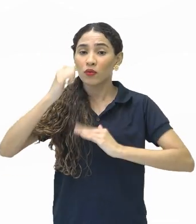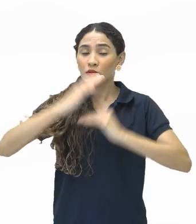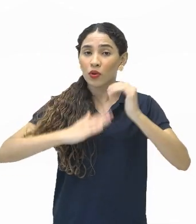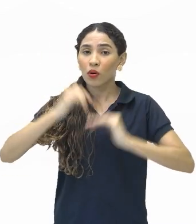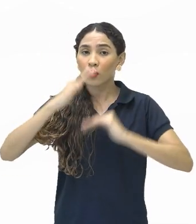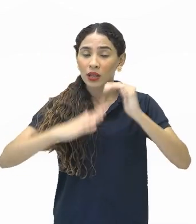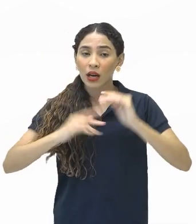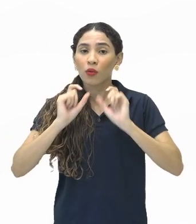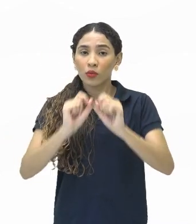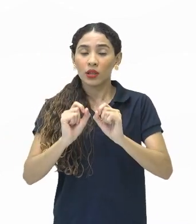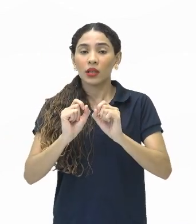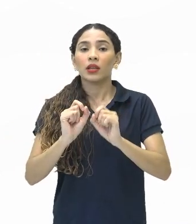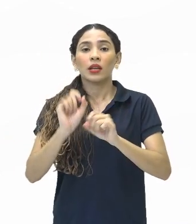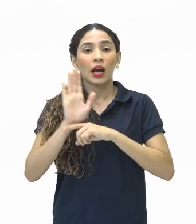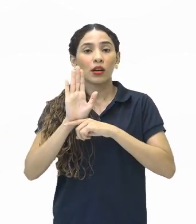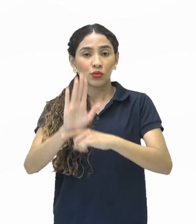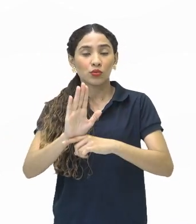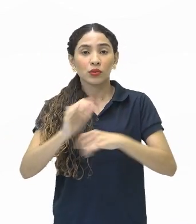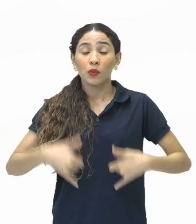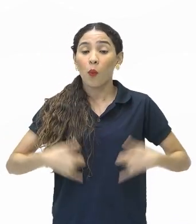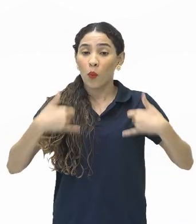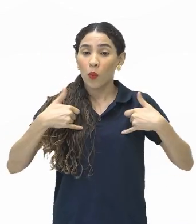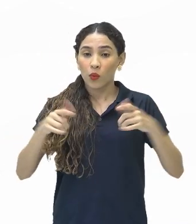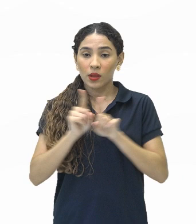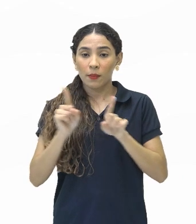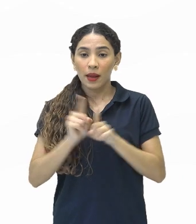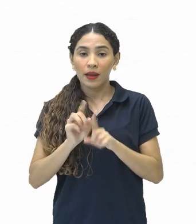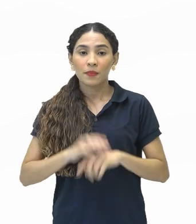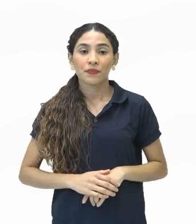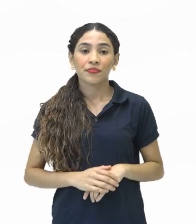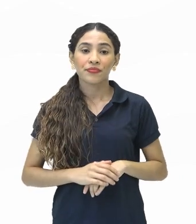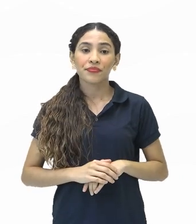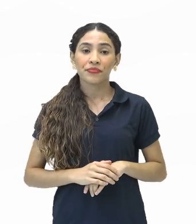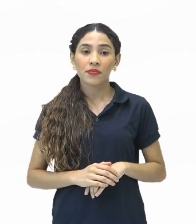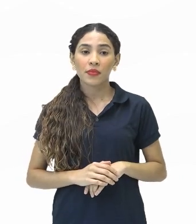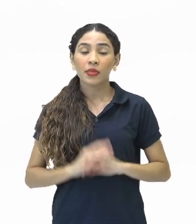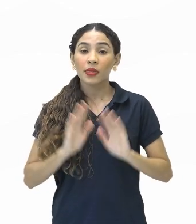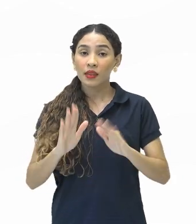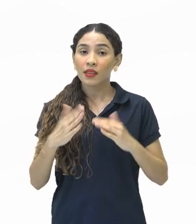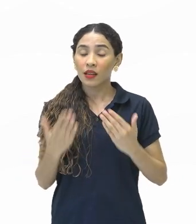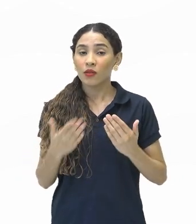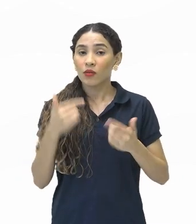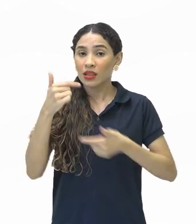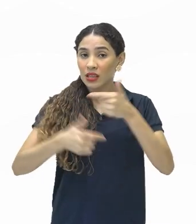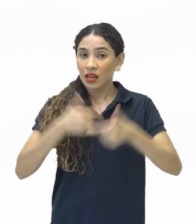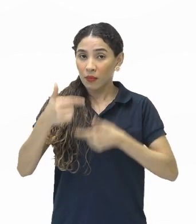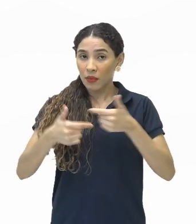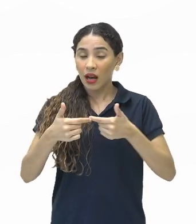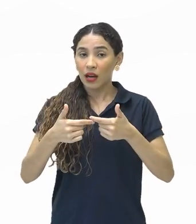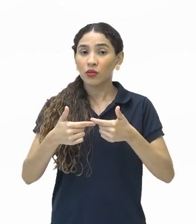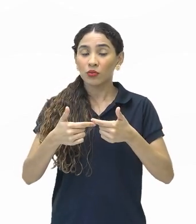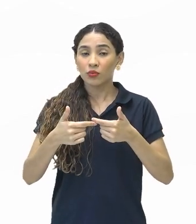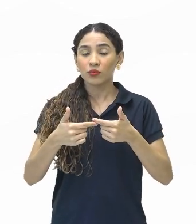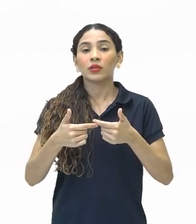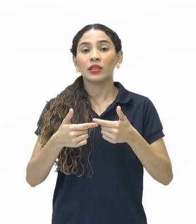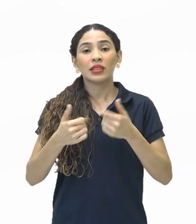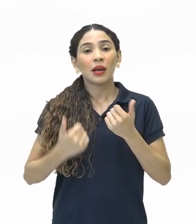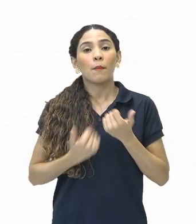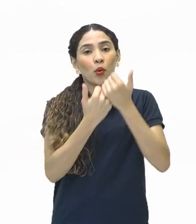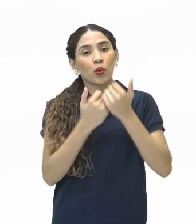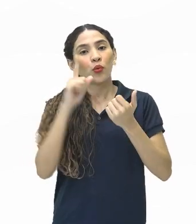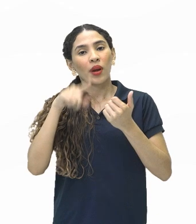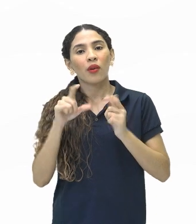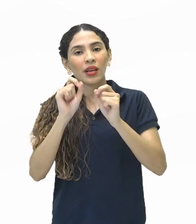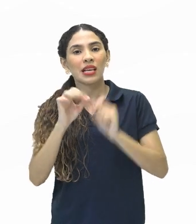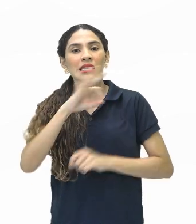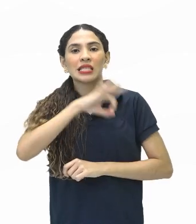o sustento e o seu orgulho, né? Então, quando a gente fala de trabalho e seu sustento, nós estamos falando